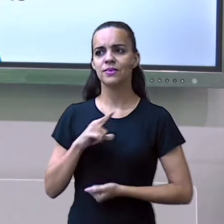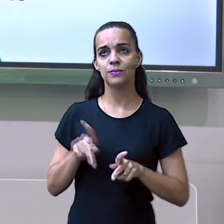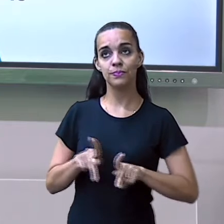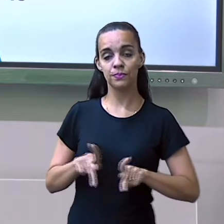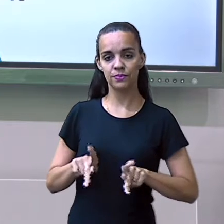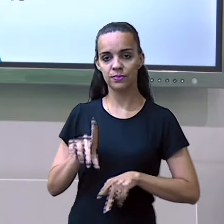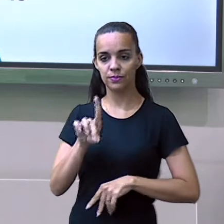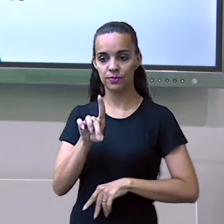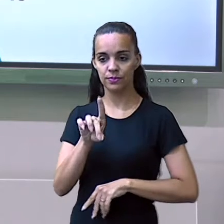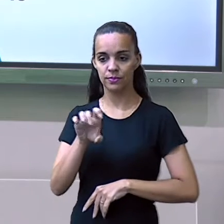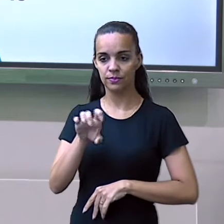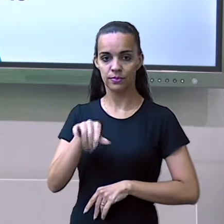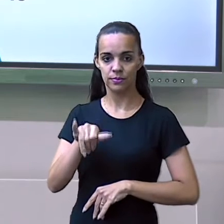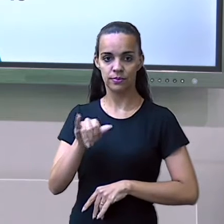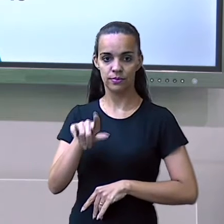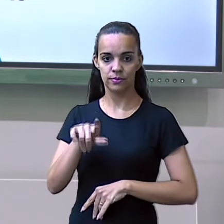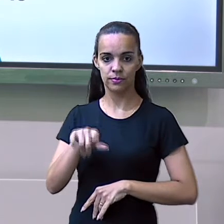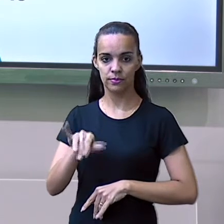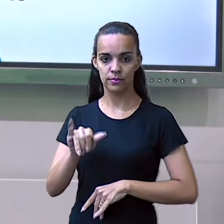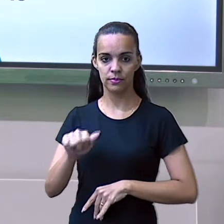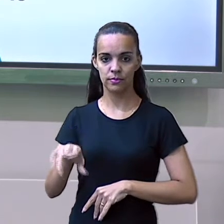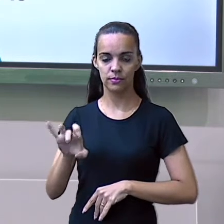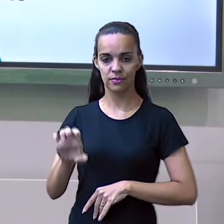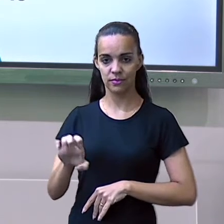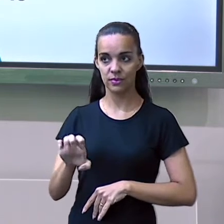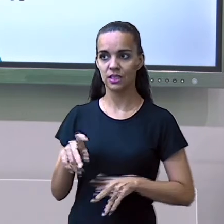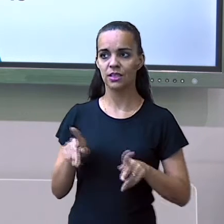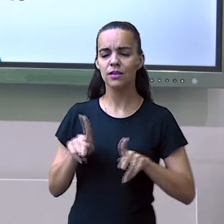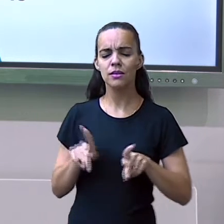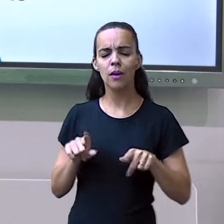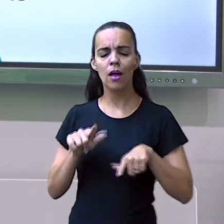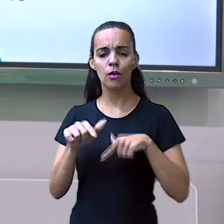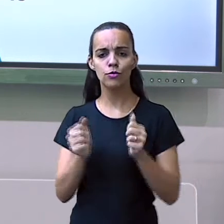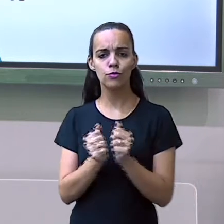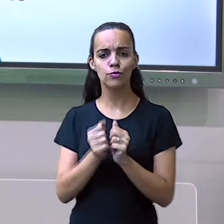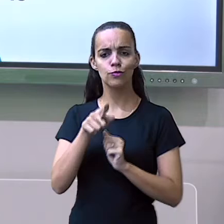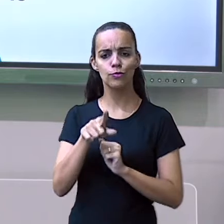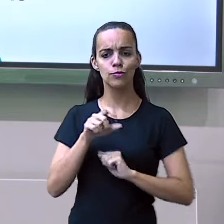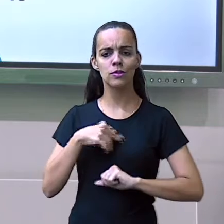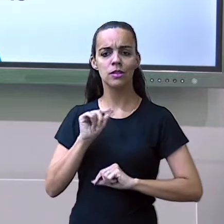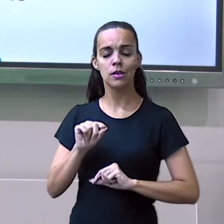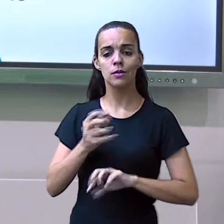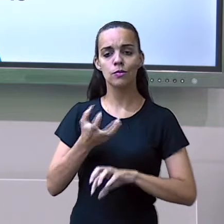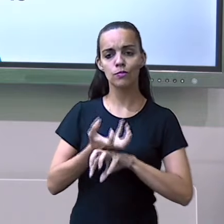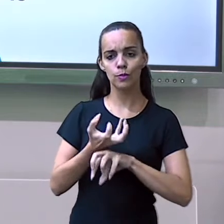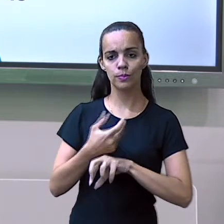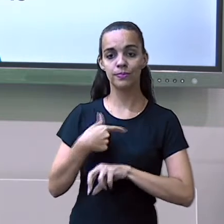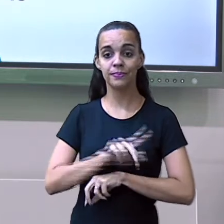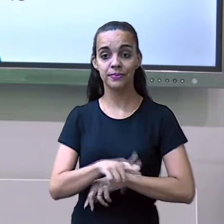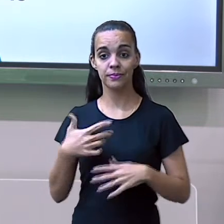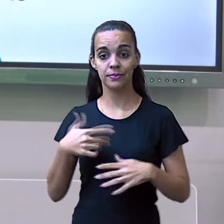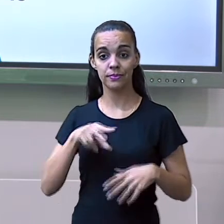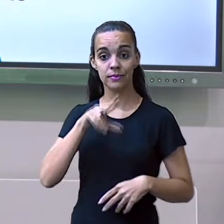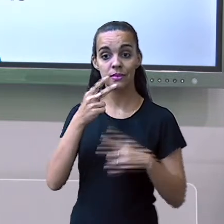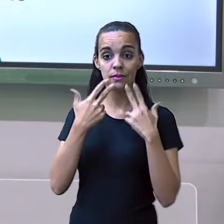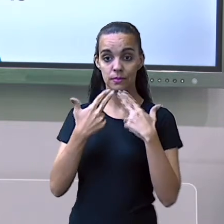a professora Deisiane e irei trabalhar o componente curricular de língua